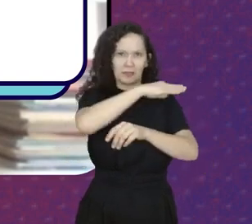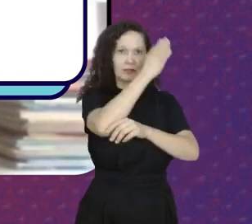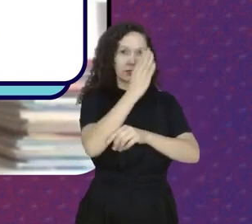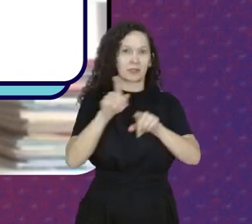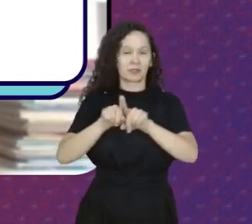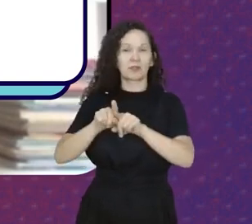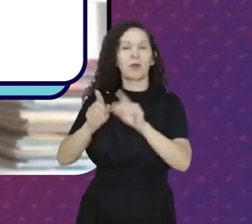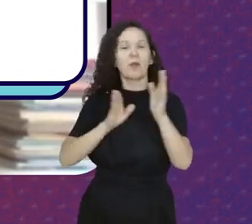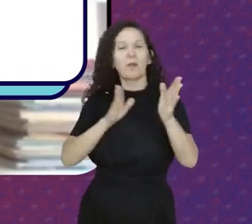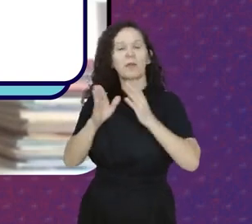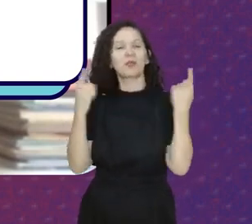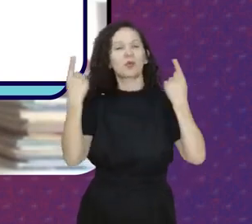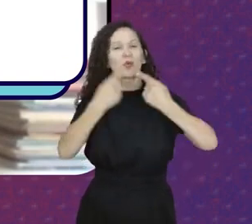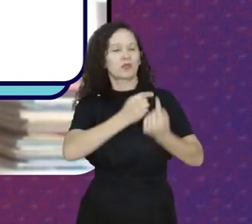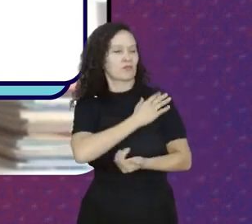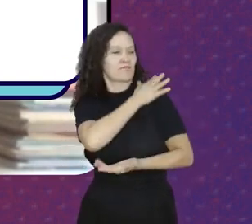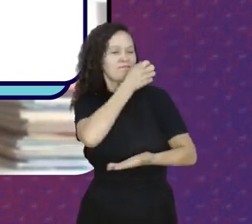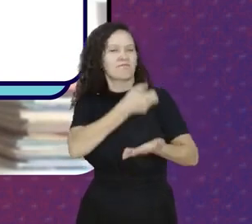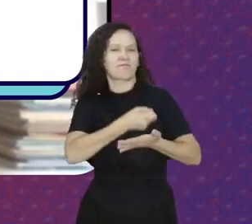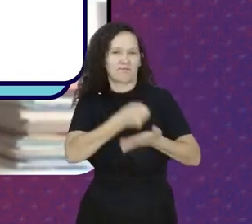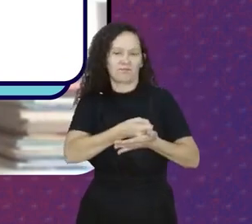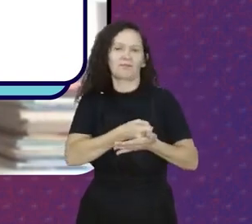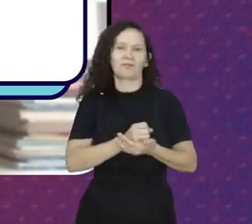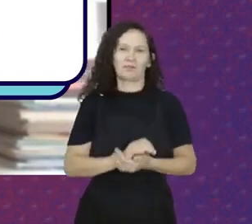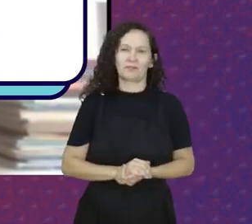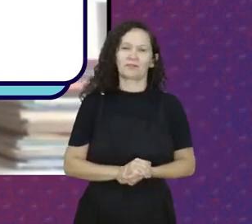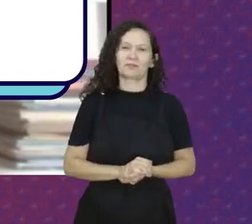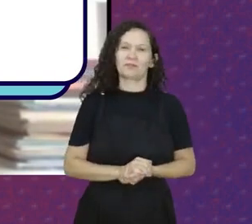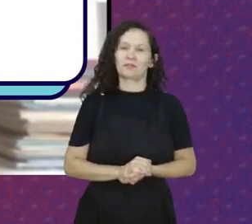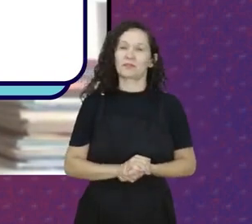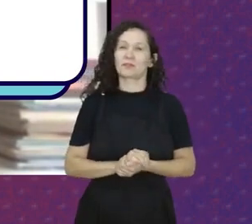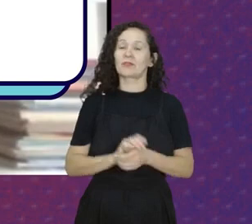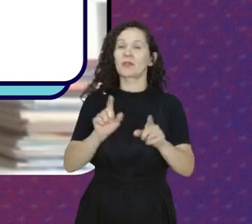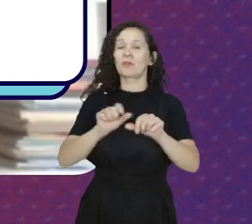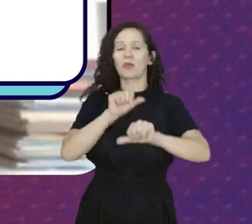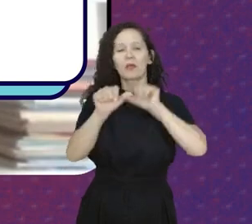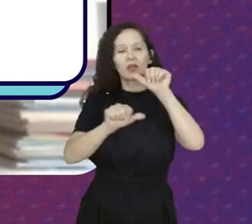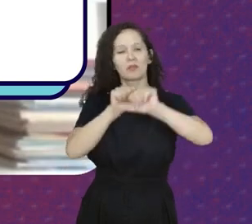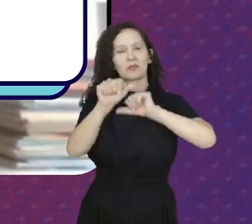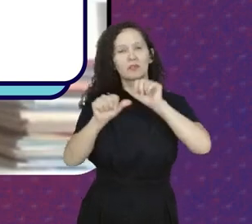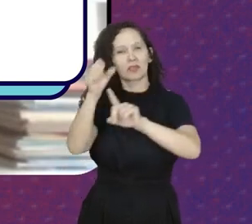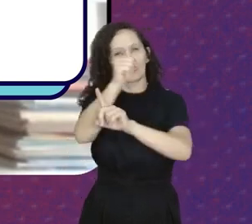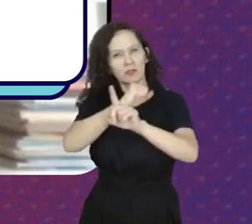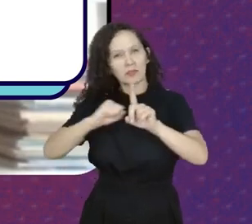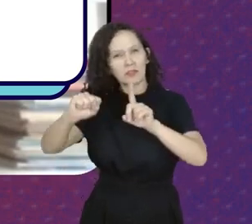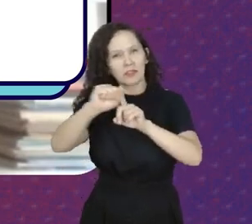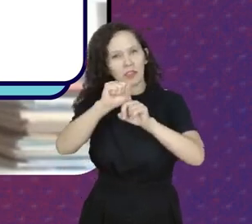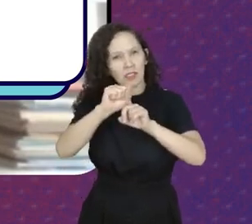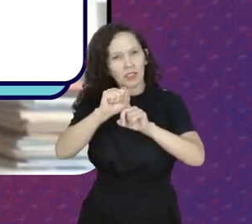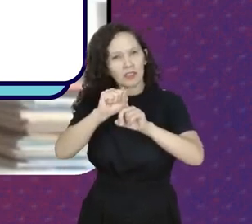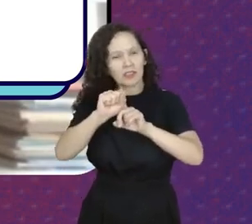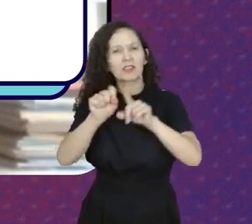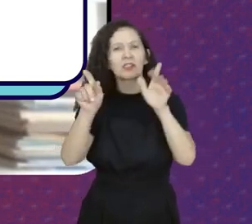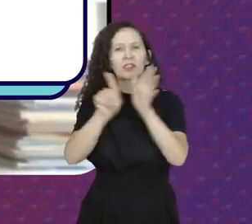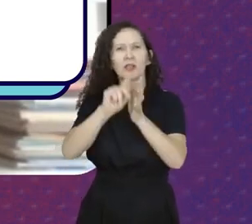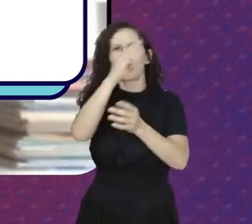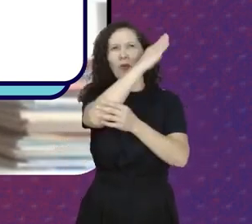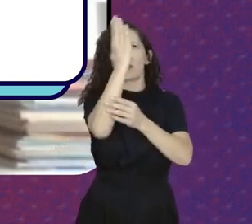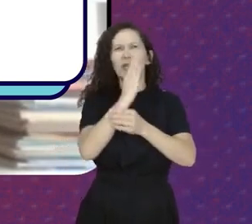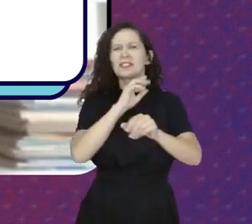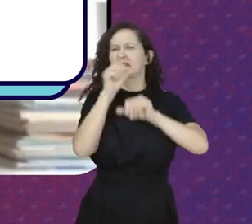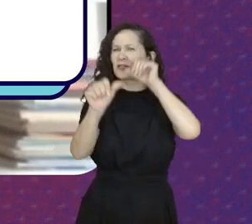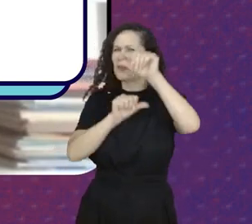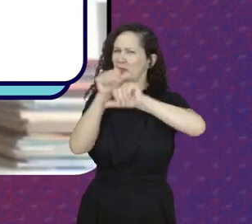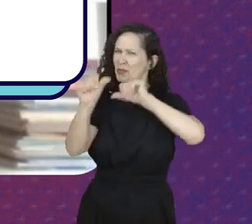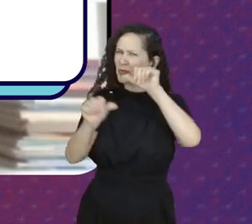nesse período contra a ditadura civil-militar, e com as mudanças também sociais, demográficas, né? O Brasil passando